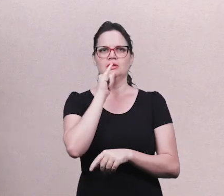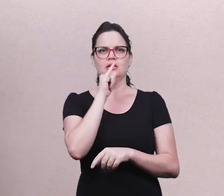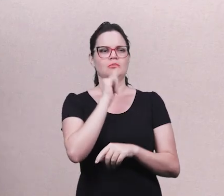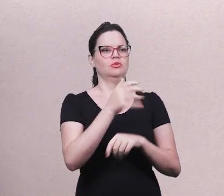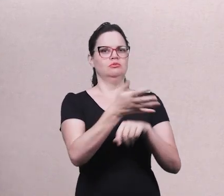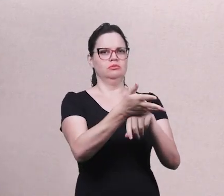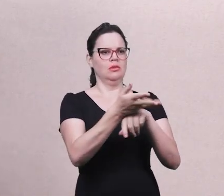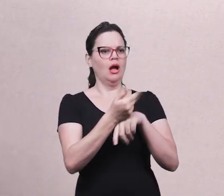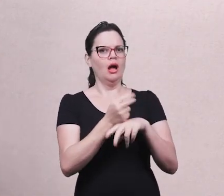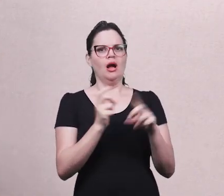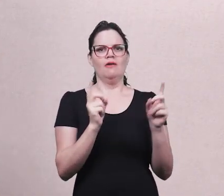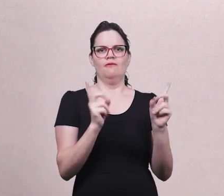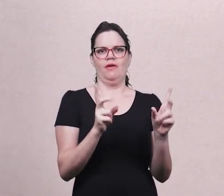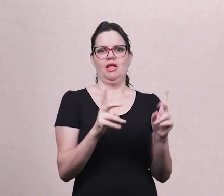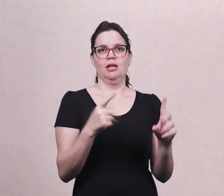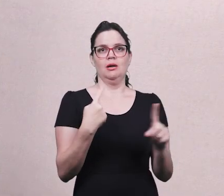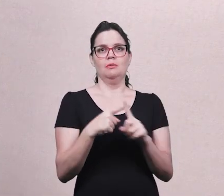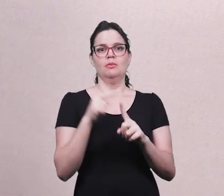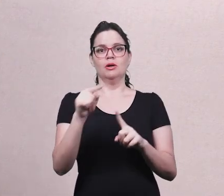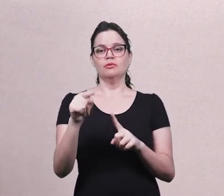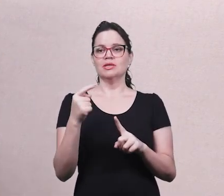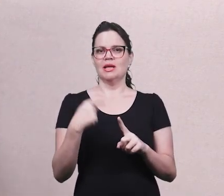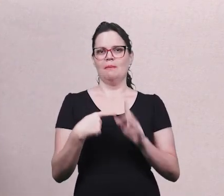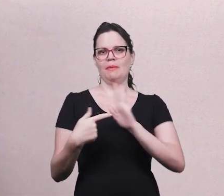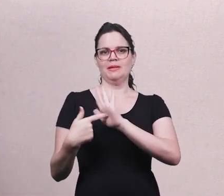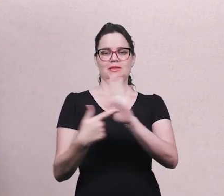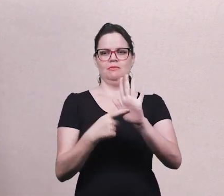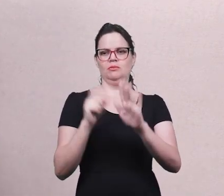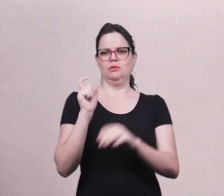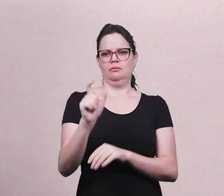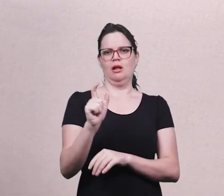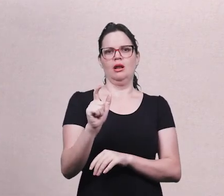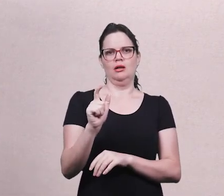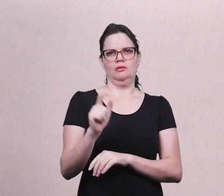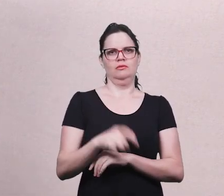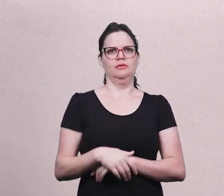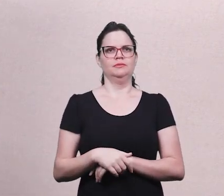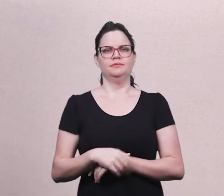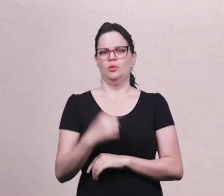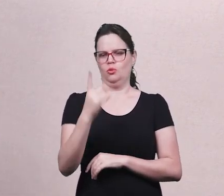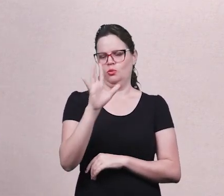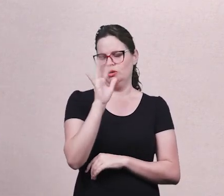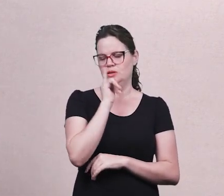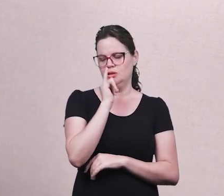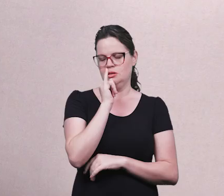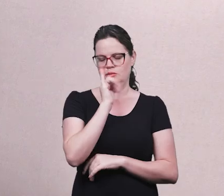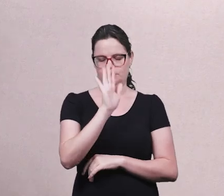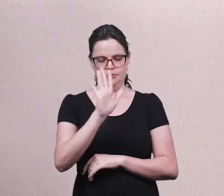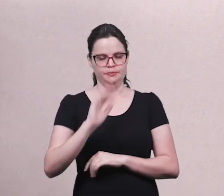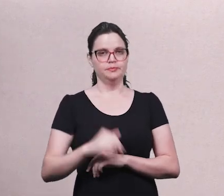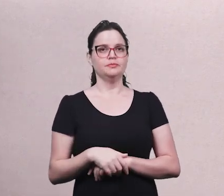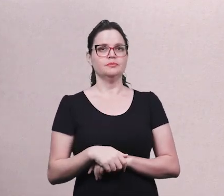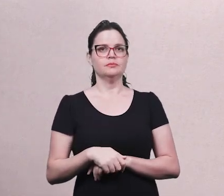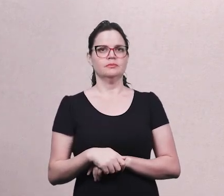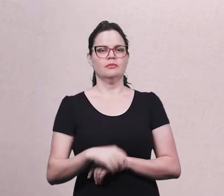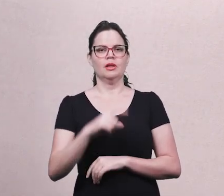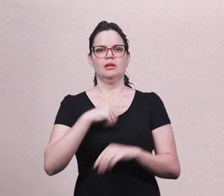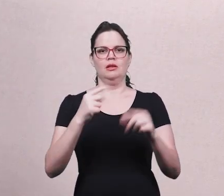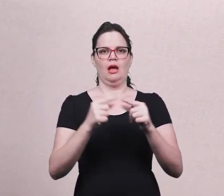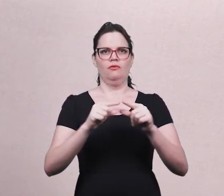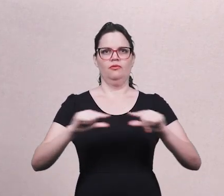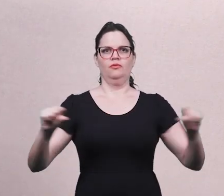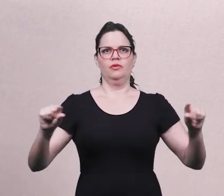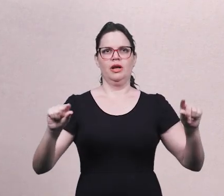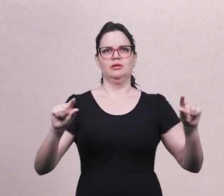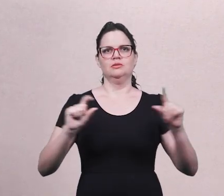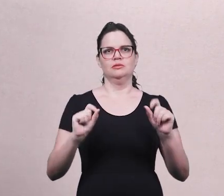uma venda, por exemplo, por causa do poder que você dá a uma palavra específica. Vou usar um exemplo aqui. Eu tenho